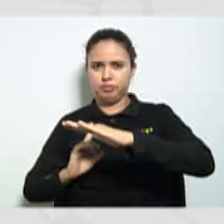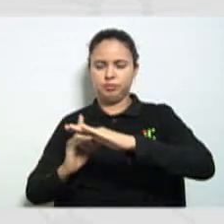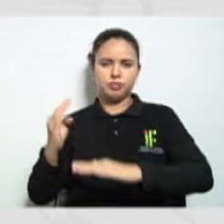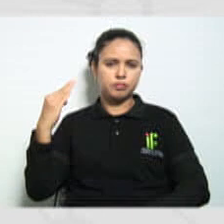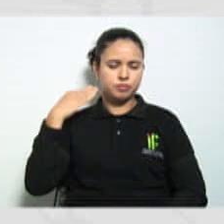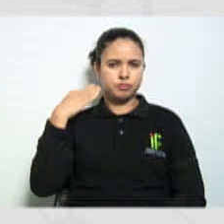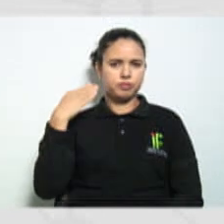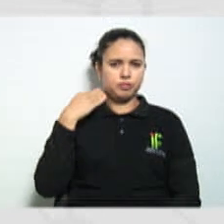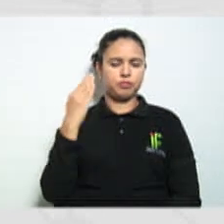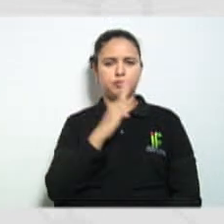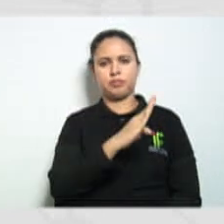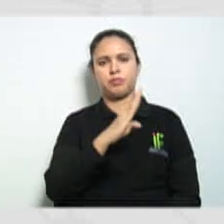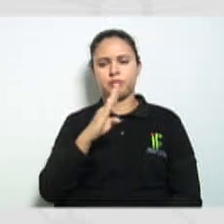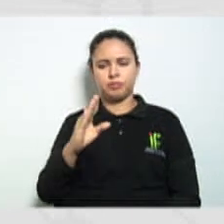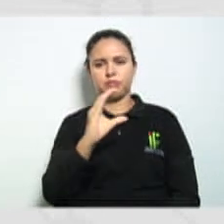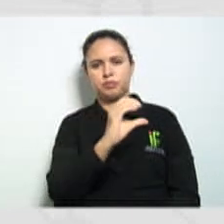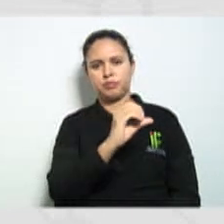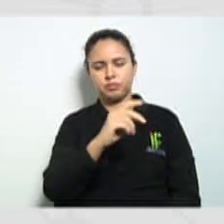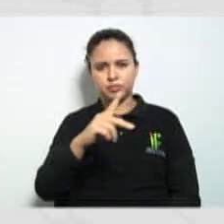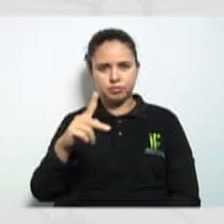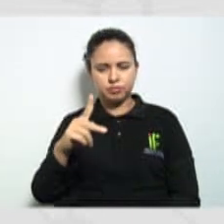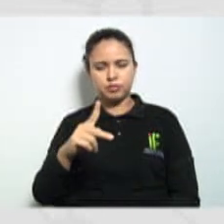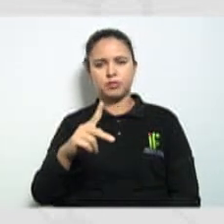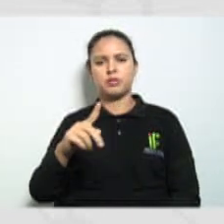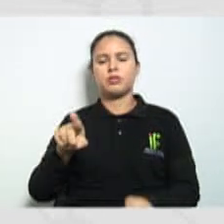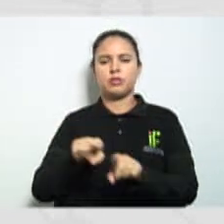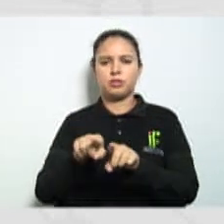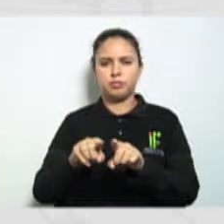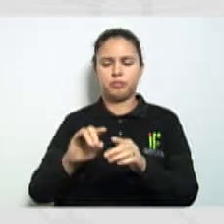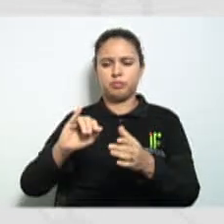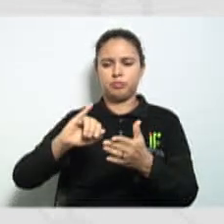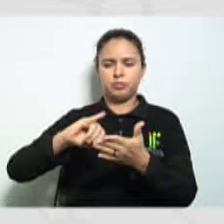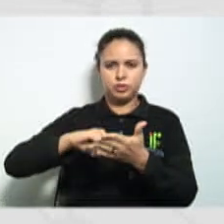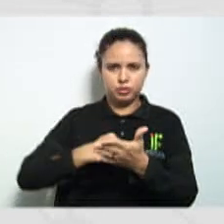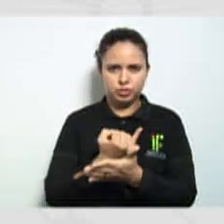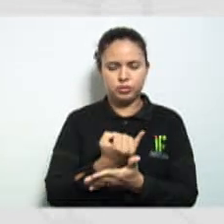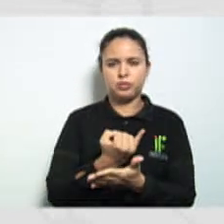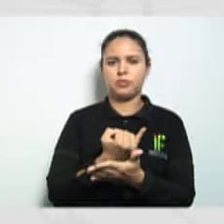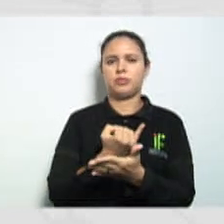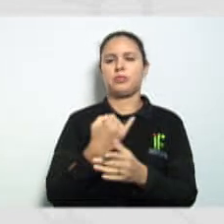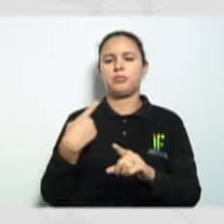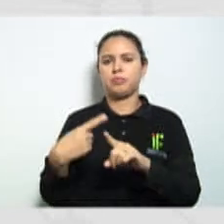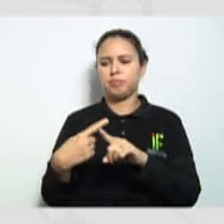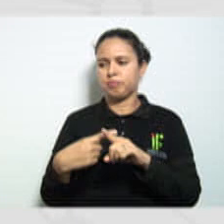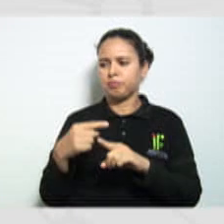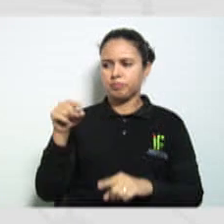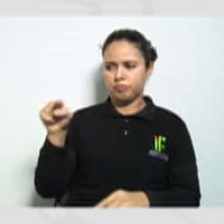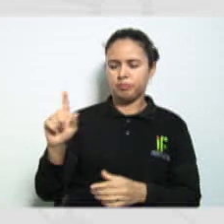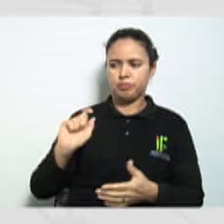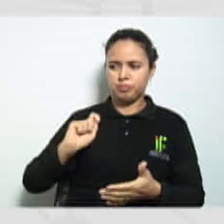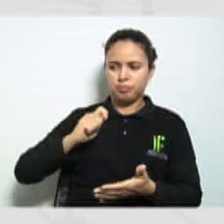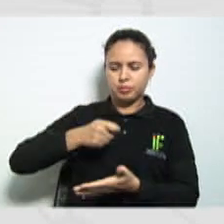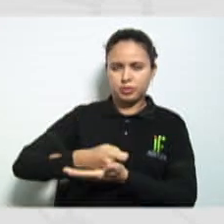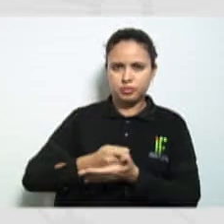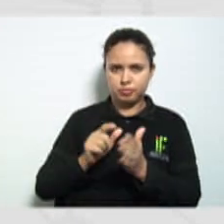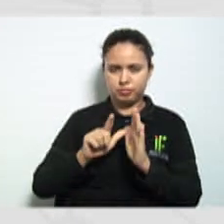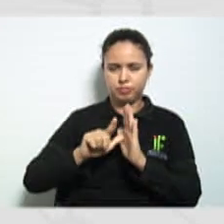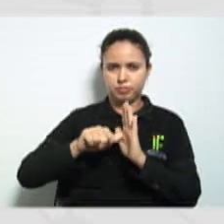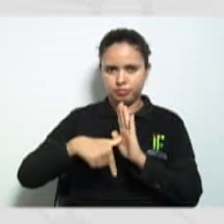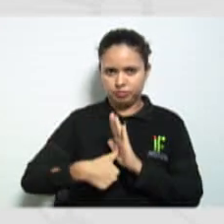da cooperativa, com recebimento de juros, pois o cliente pagou em atraso seu boleto bancário, sendo o valor do boleto